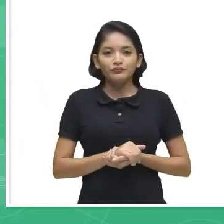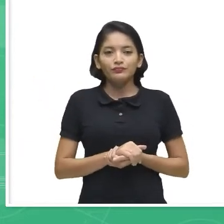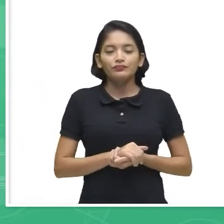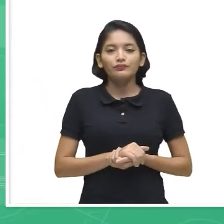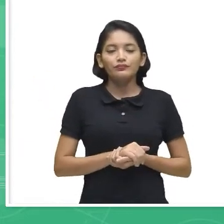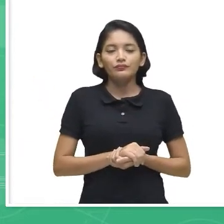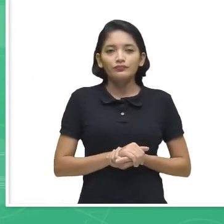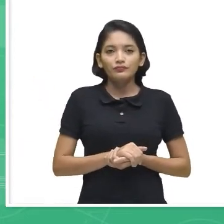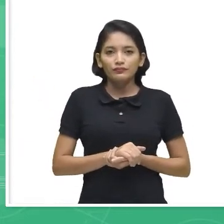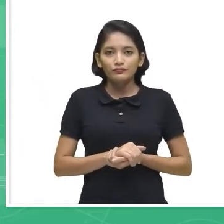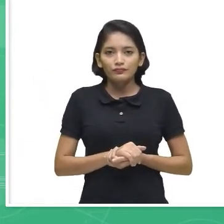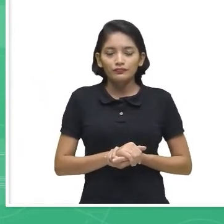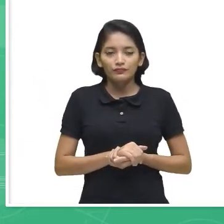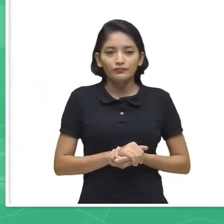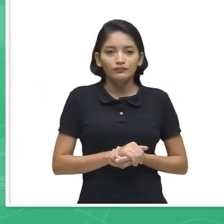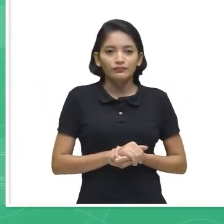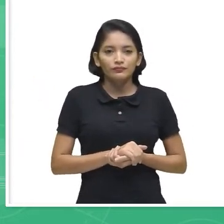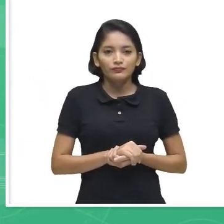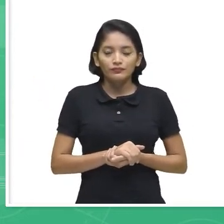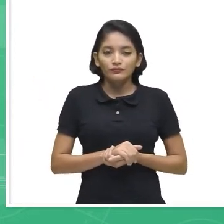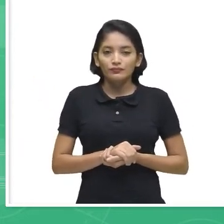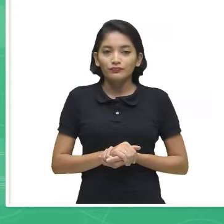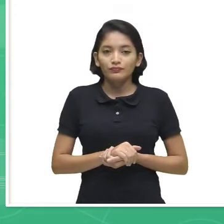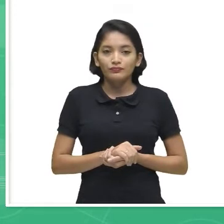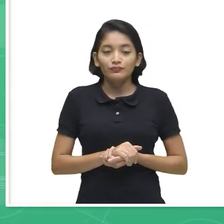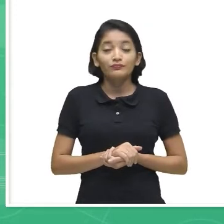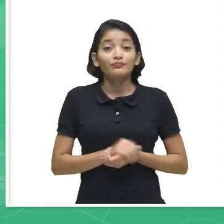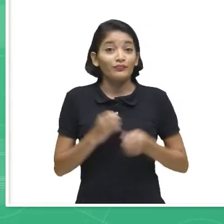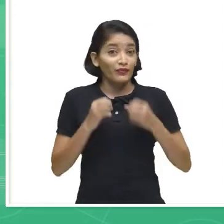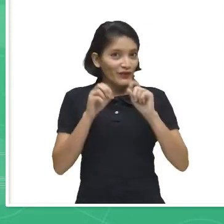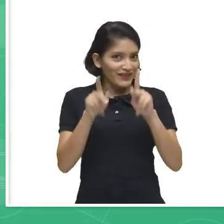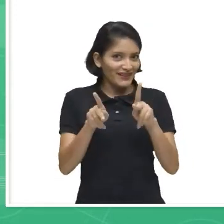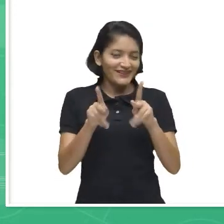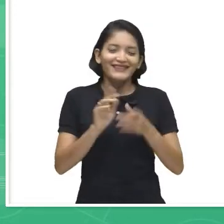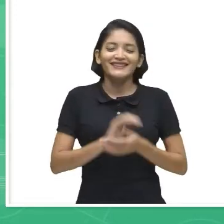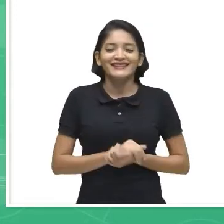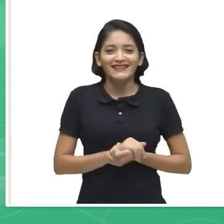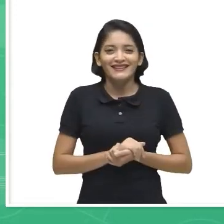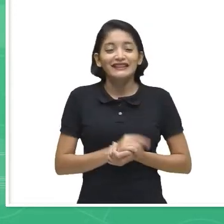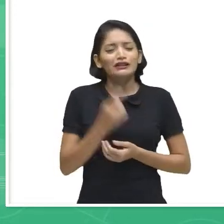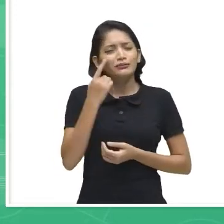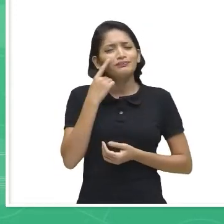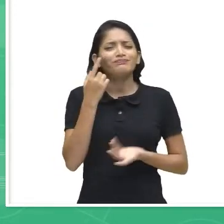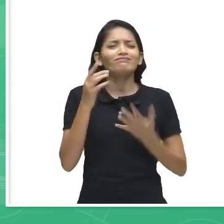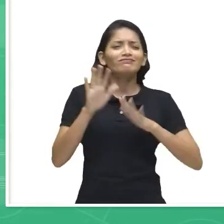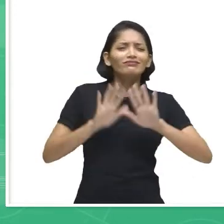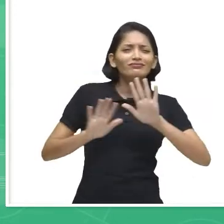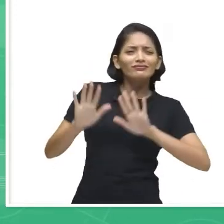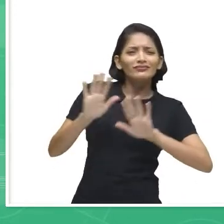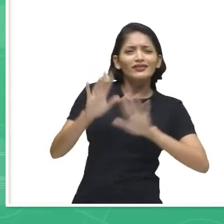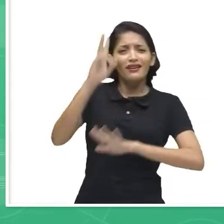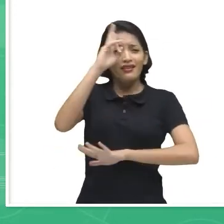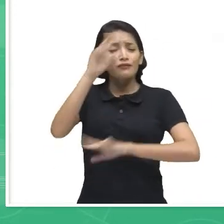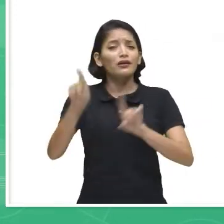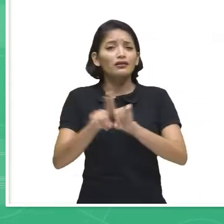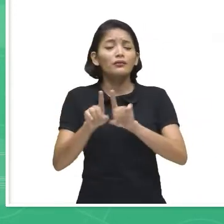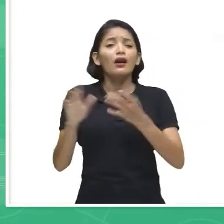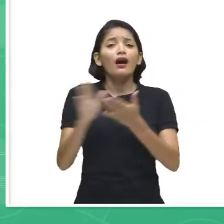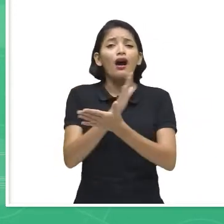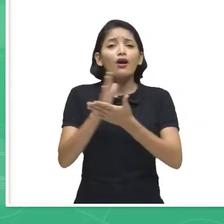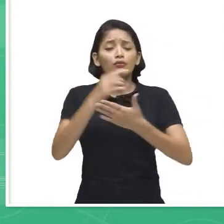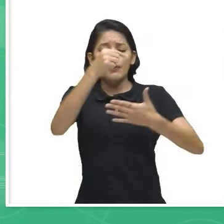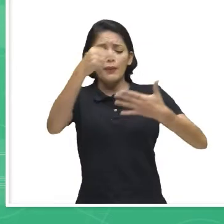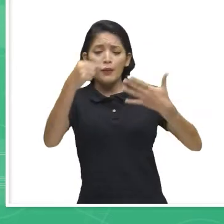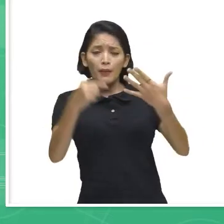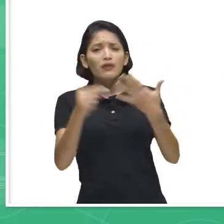elétrico e superfície equipotencial, beleza? Então, vamos com cuidado. Nós vamos relembrar algumas coisinhas que